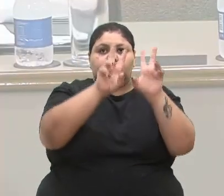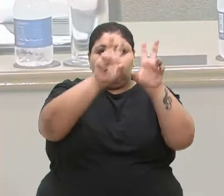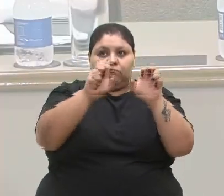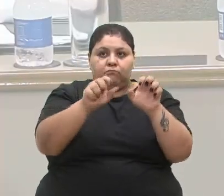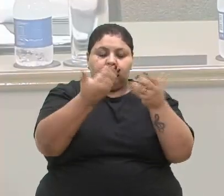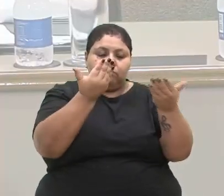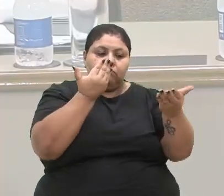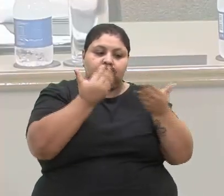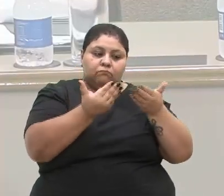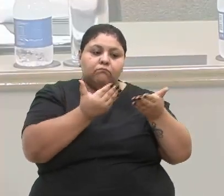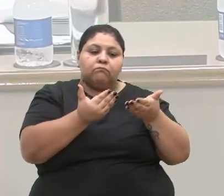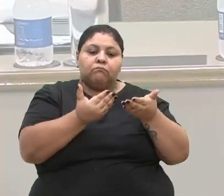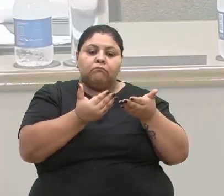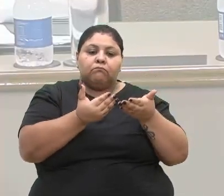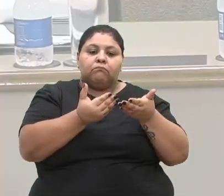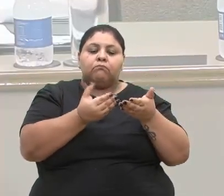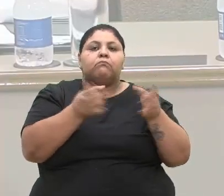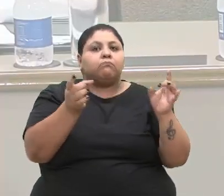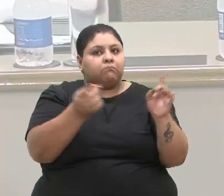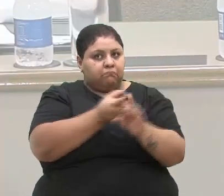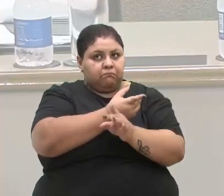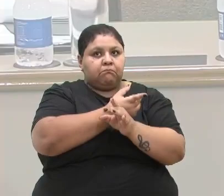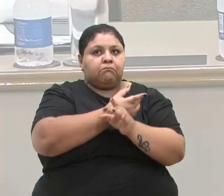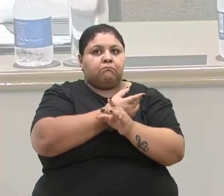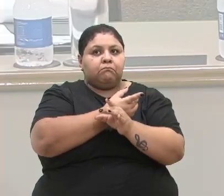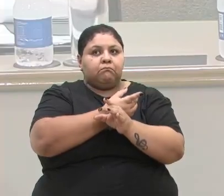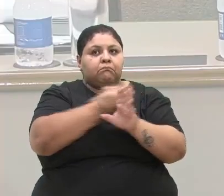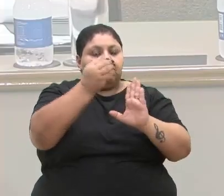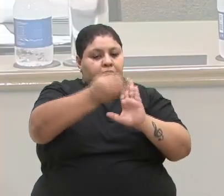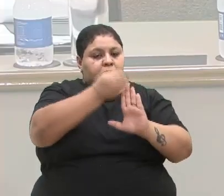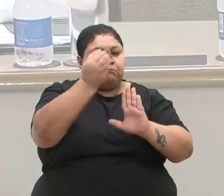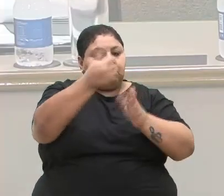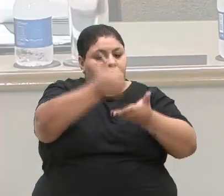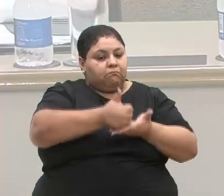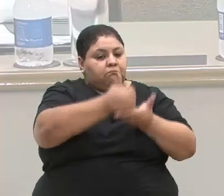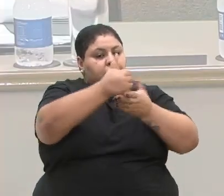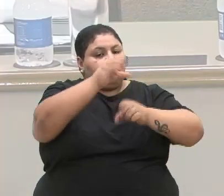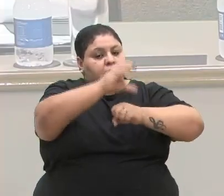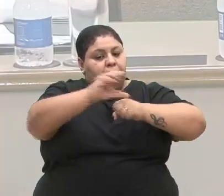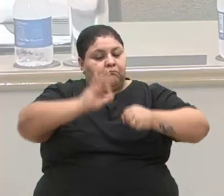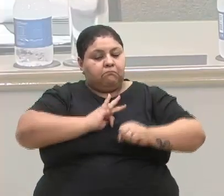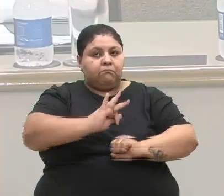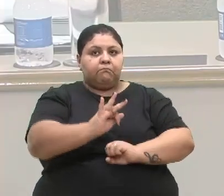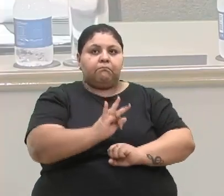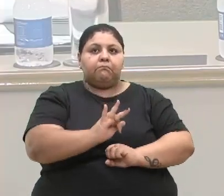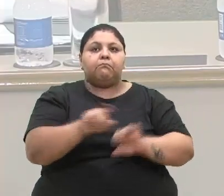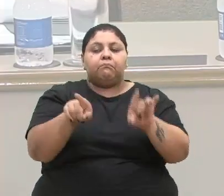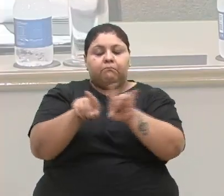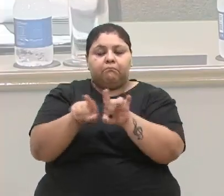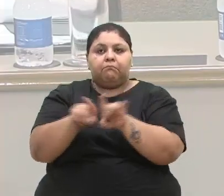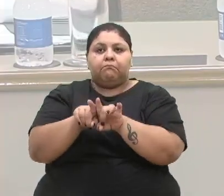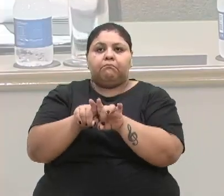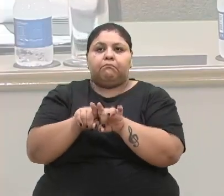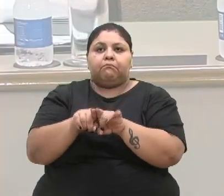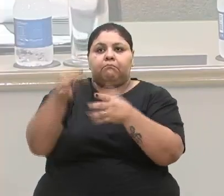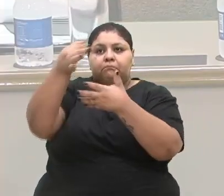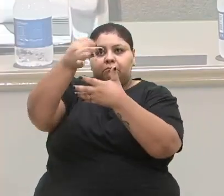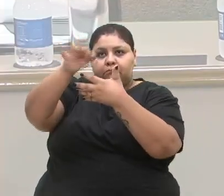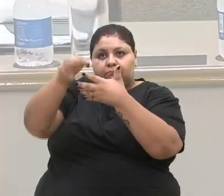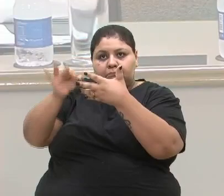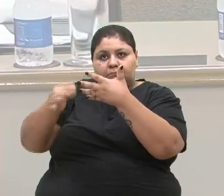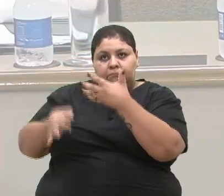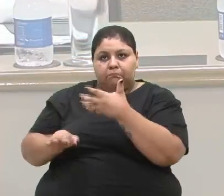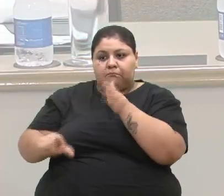apreço atende às premissas orçamentárias que estão paradas na Constituição Federal, assim como nos regramentos